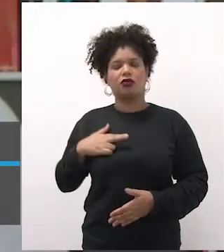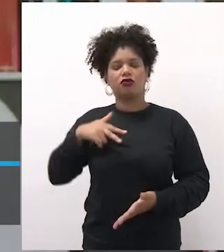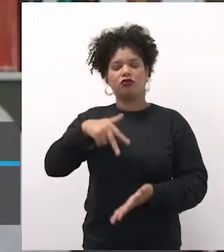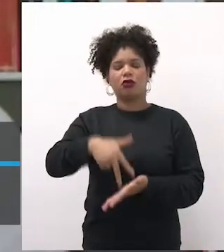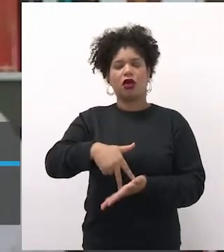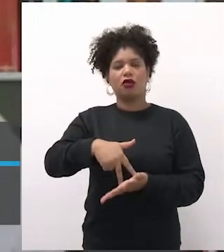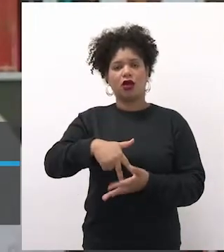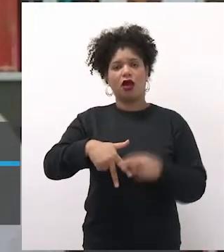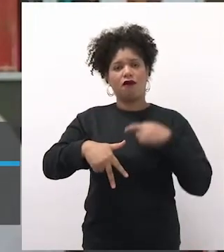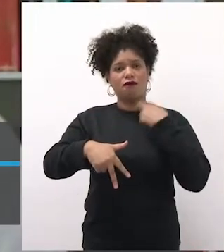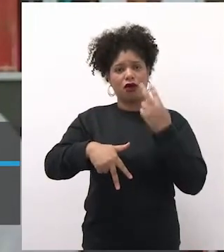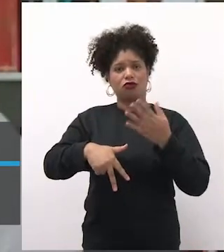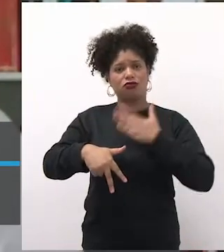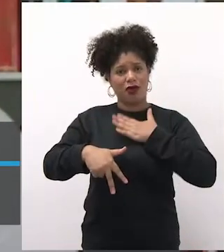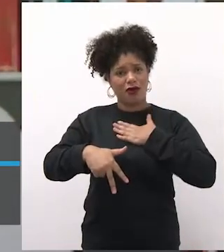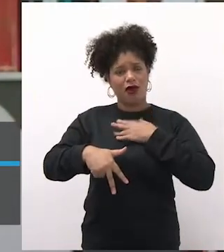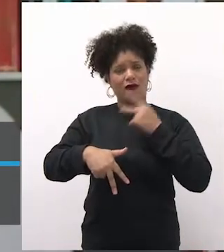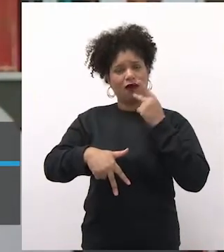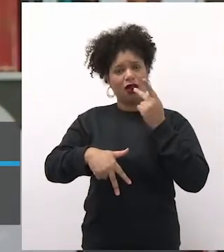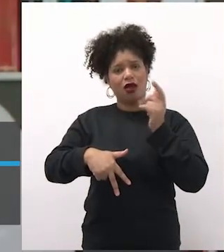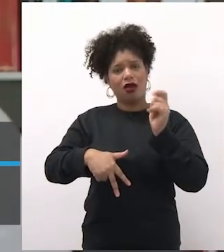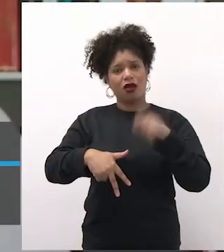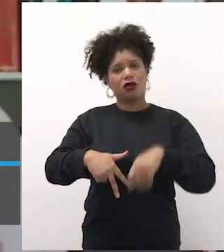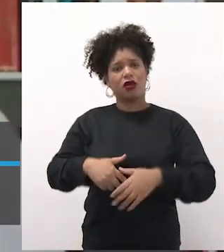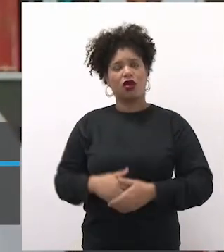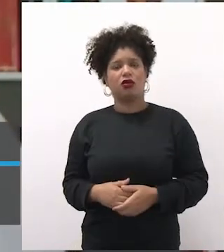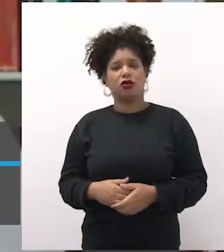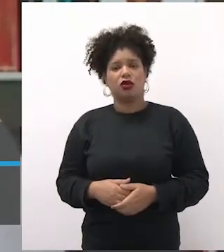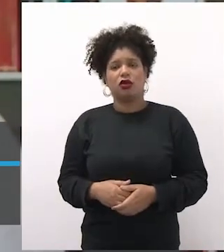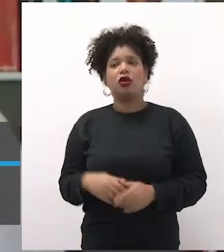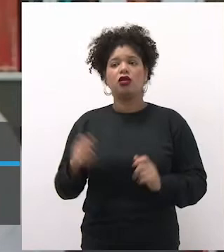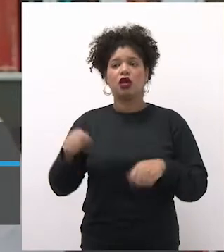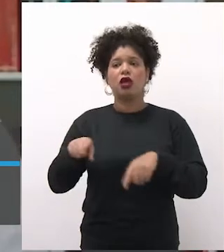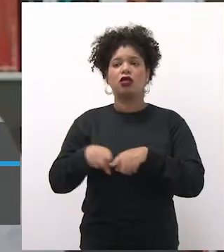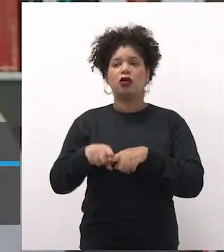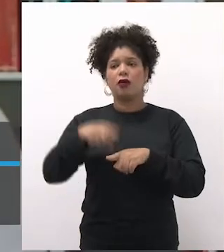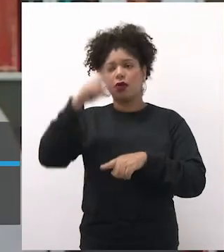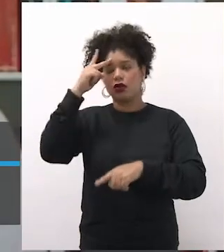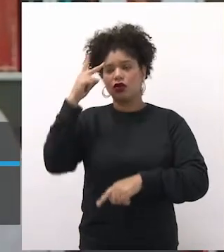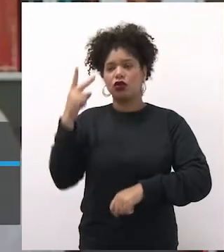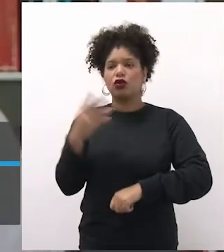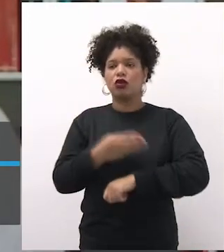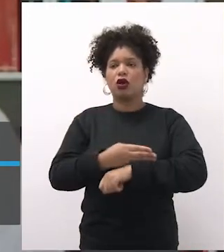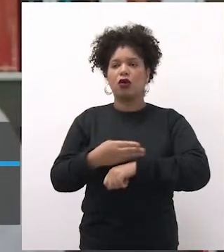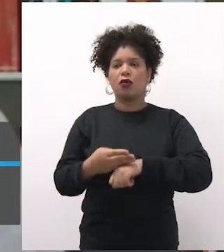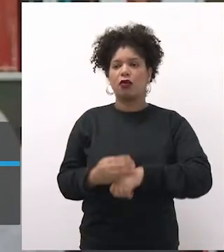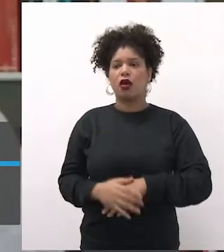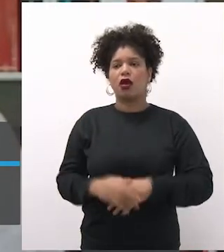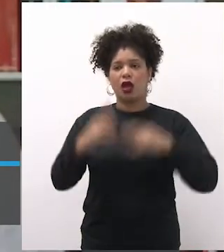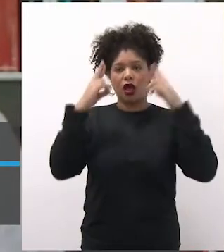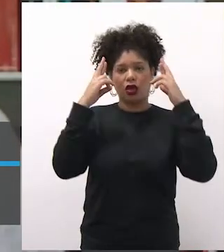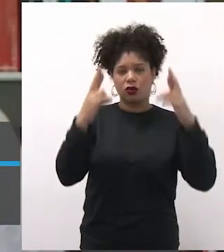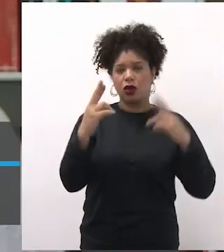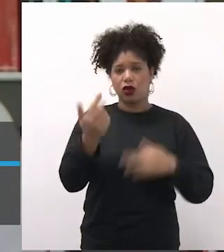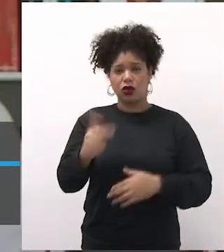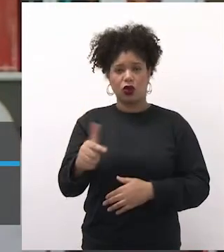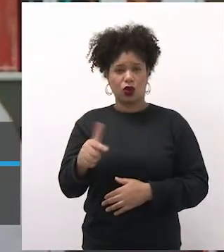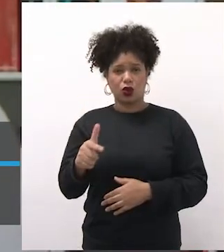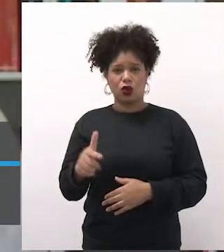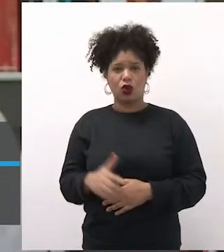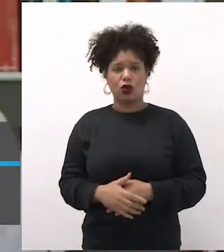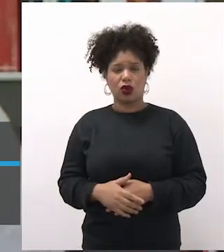ele pode ser meu, ele pode ser de uma pessoa branca, principalmente das pessoas que são brancas e que não respeitam